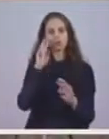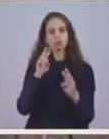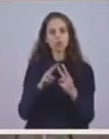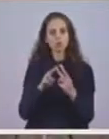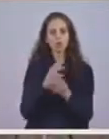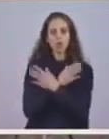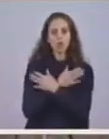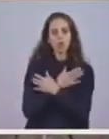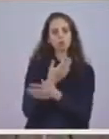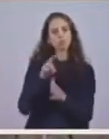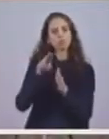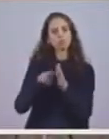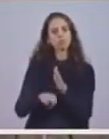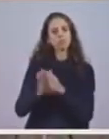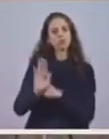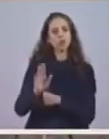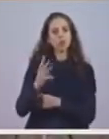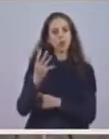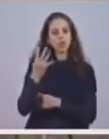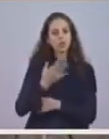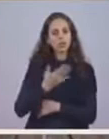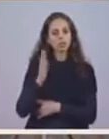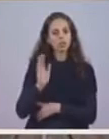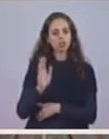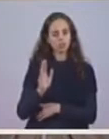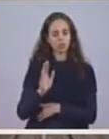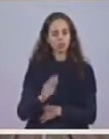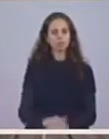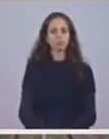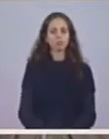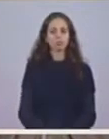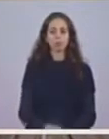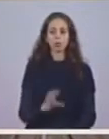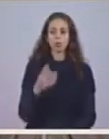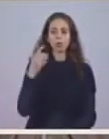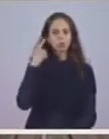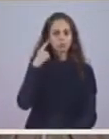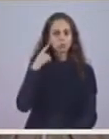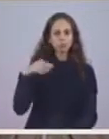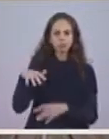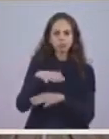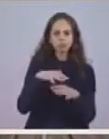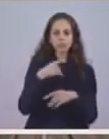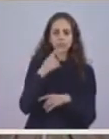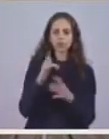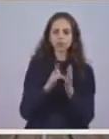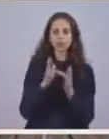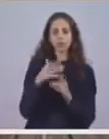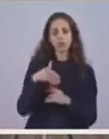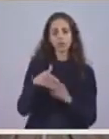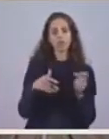o amigo sepultado havia 4 dias. Quando ouviu dizer que Jesus estava a